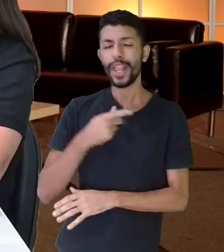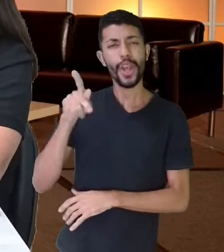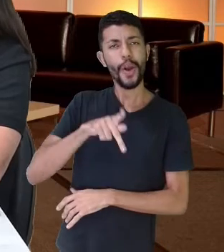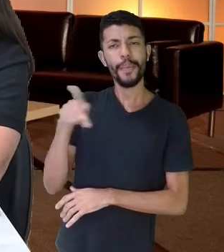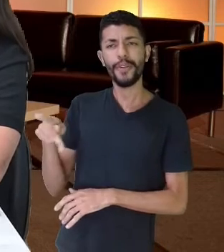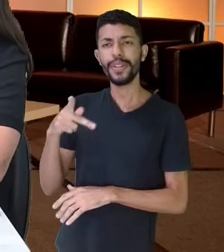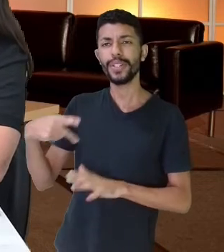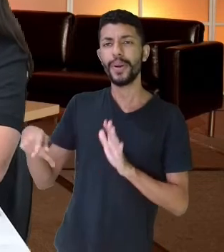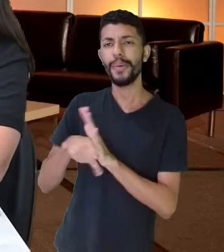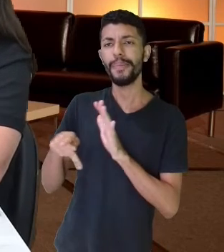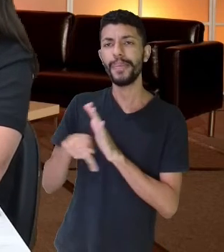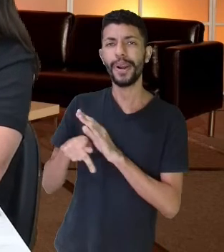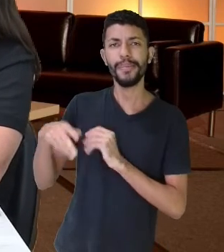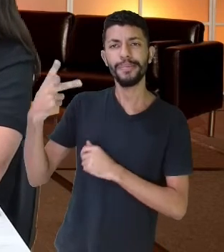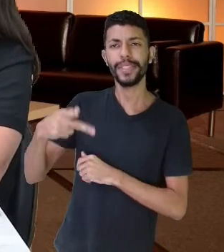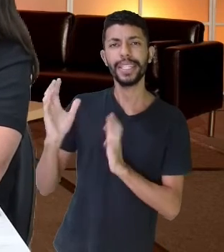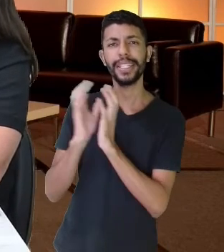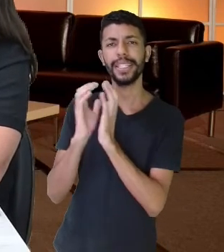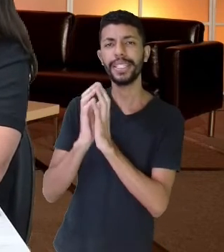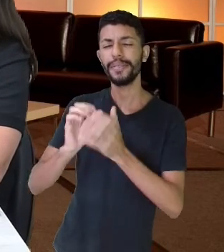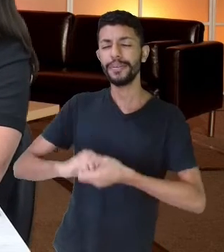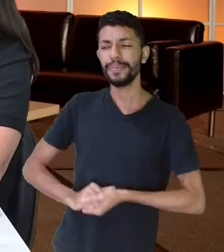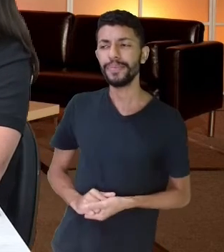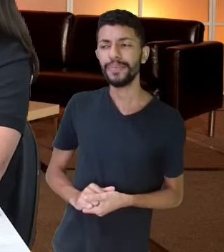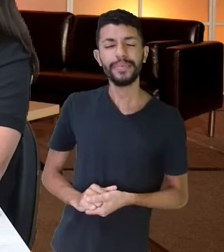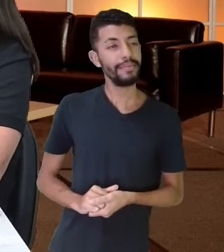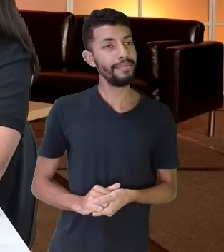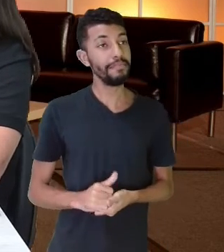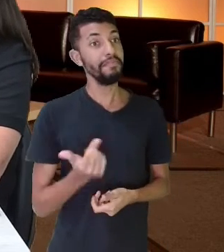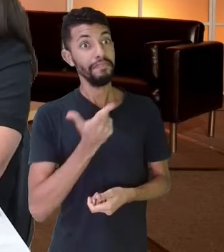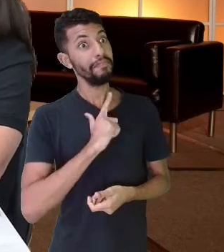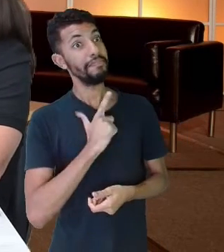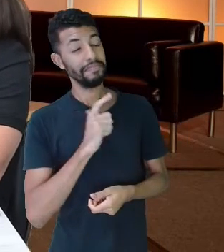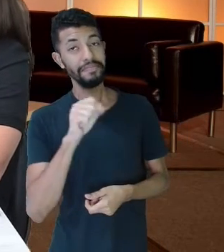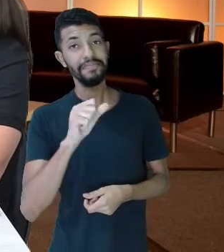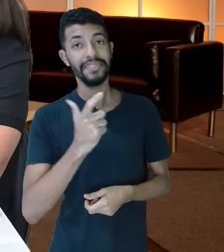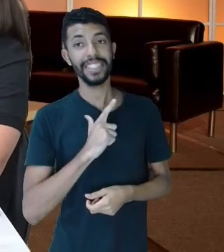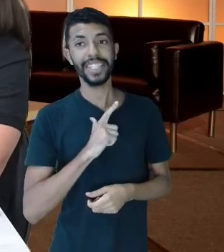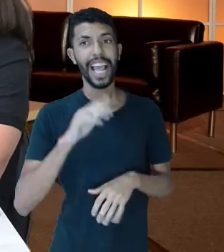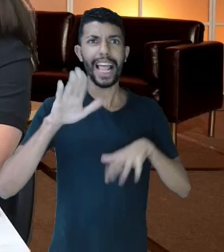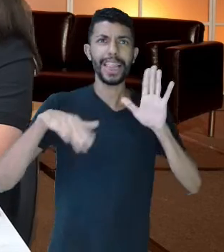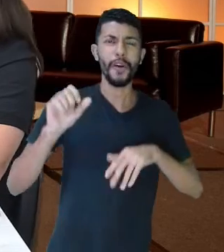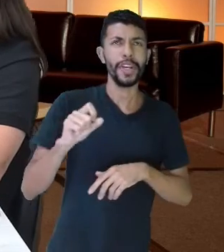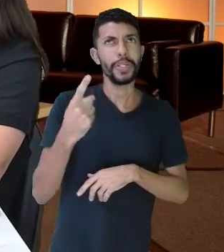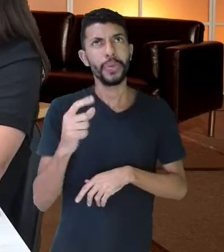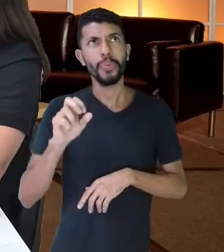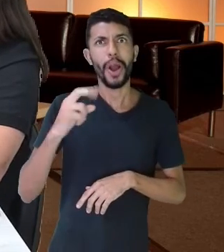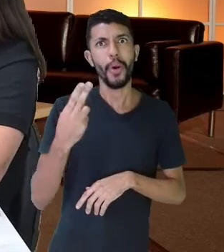professores e professoras da nossa rede? Tenho sim, talvez uma ou duas.